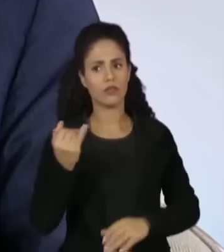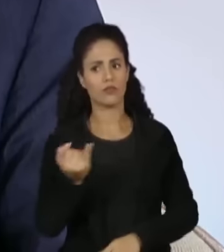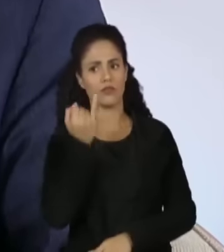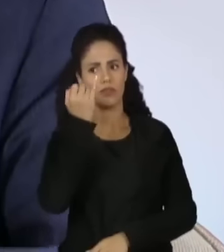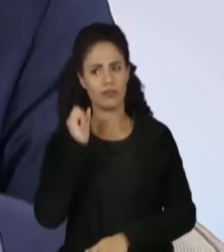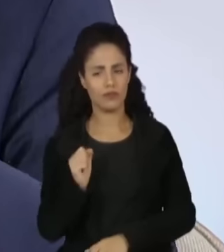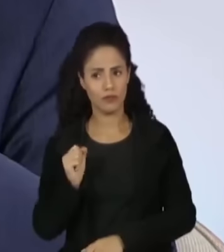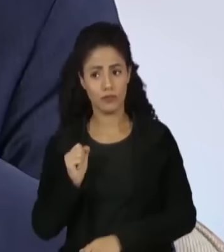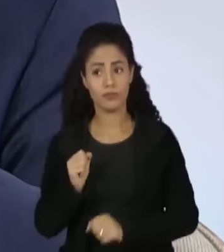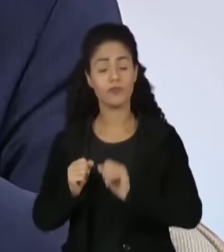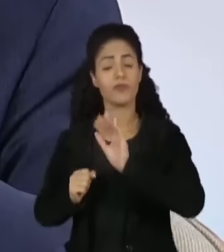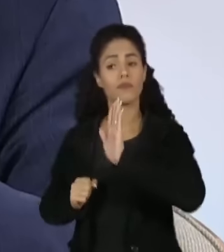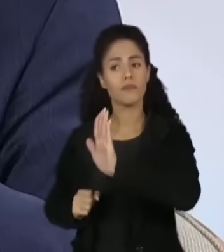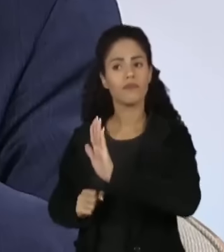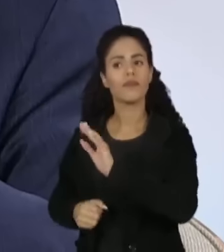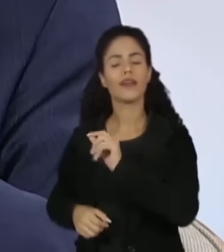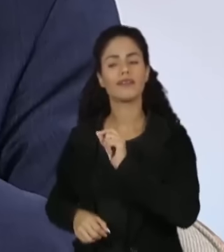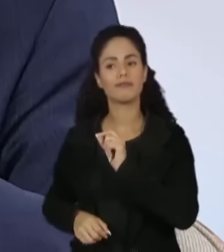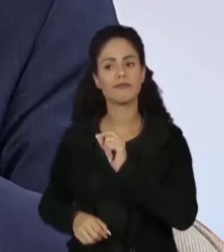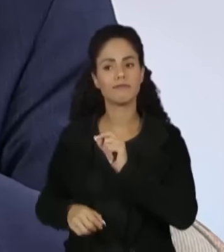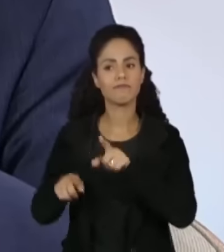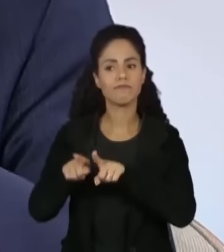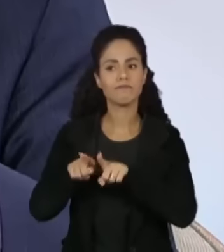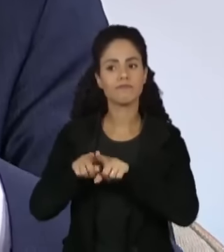importante. As